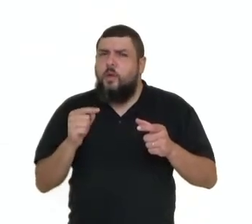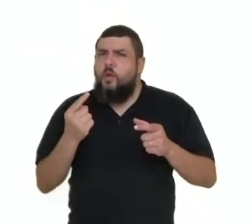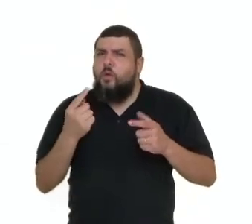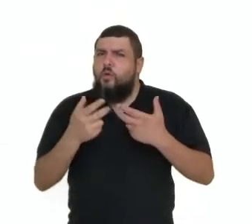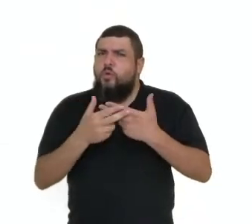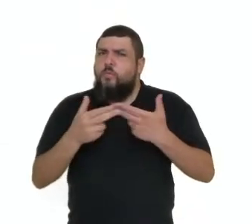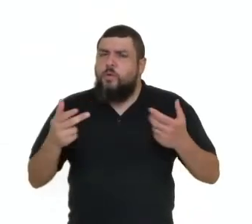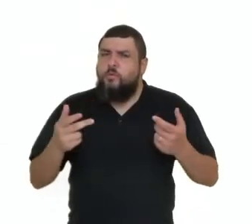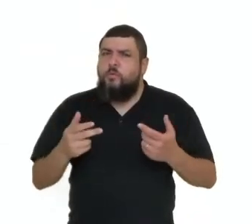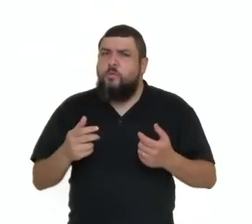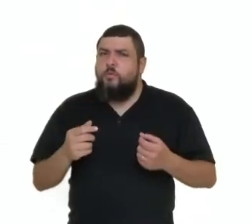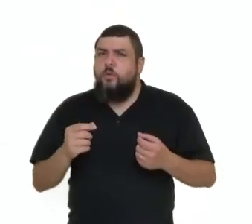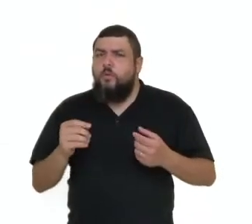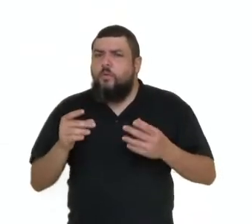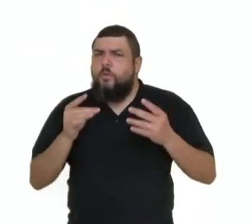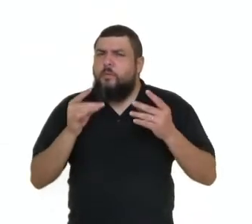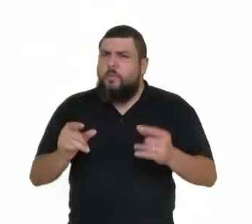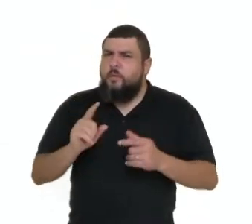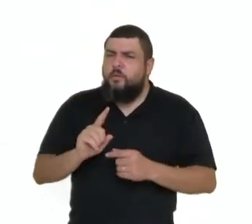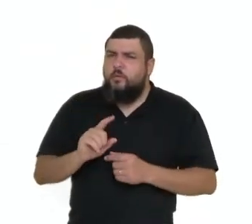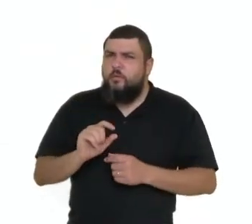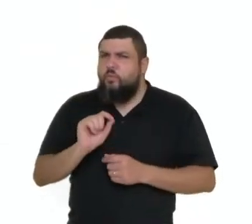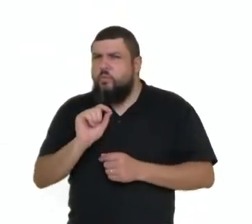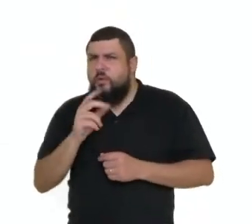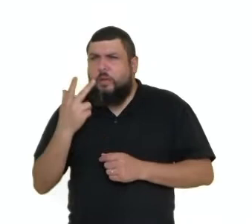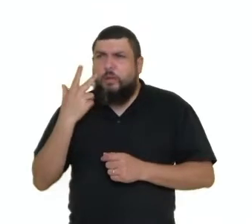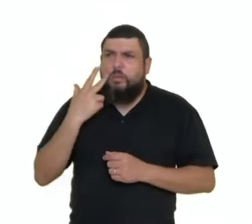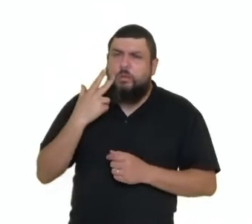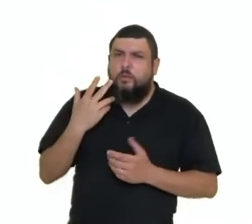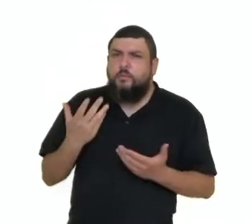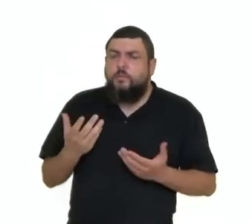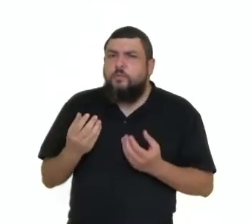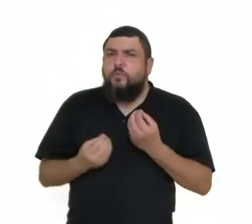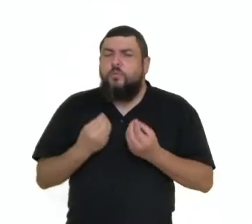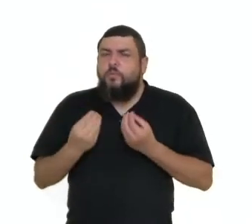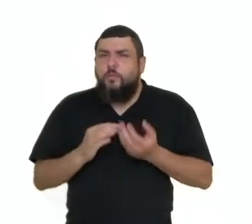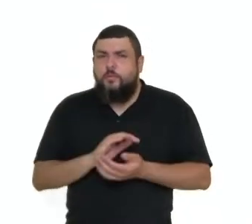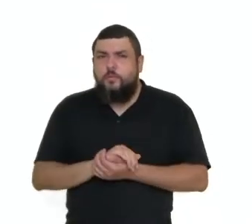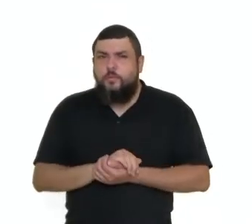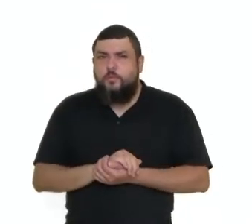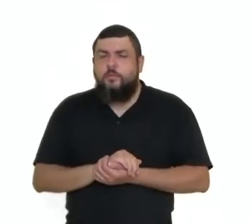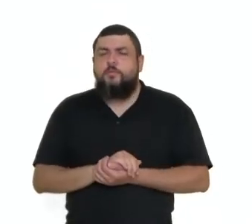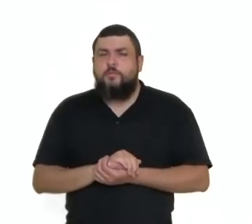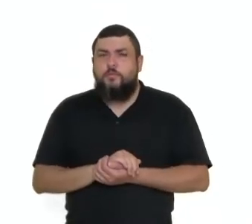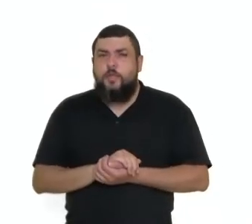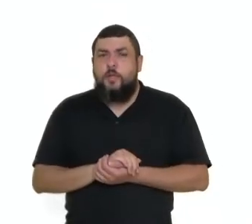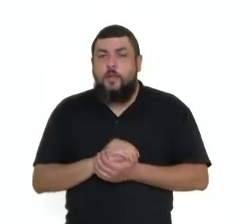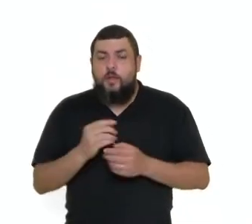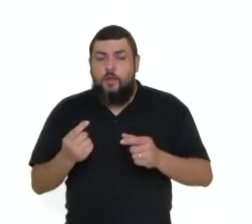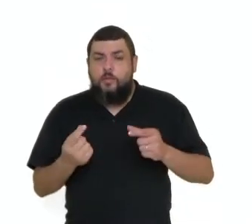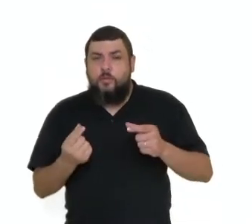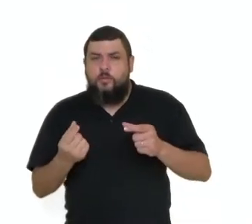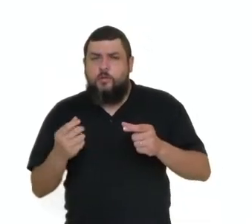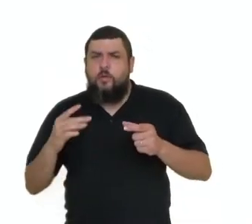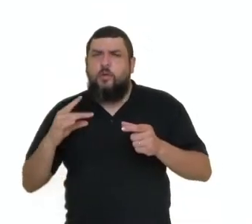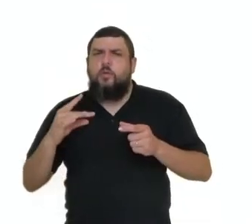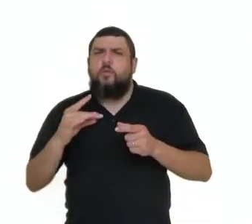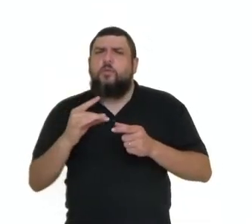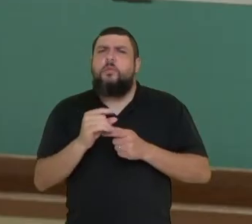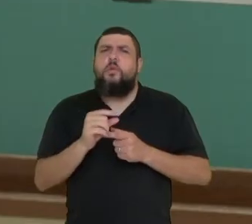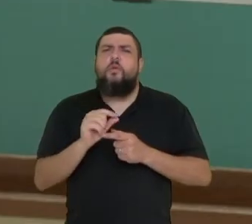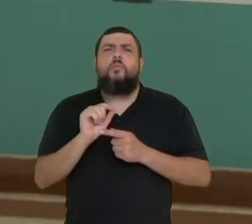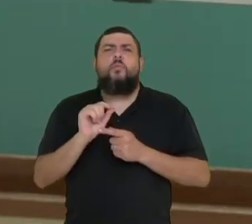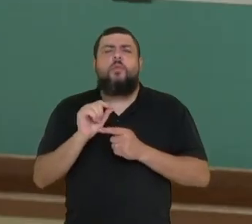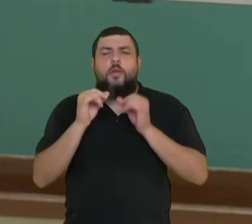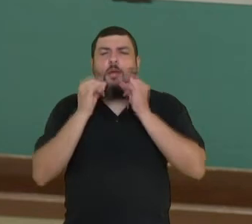vergonha, por acaso? Não, não é isso, né? Mesmo queimando dinheiro, o que não pode ser destruído é energia, né?